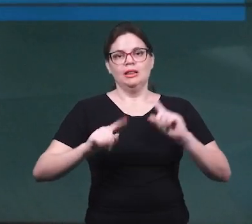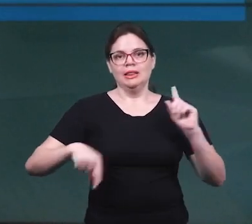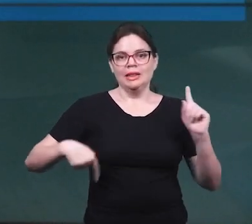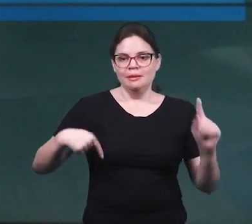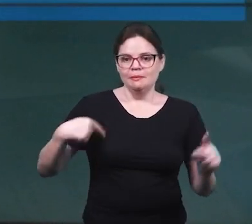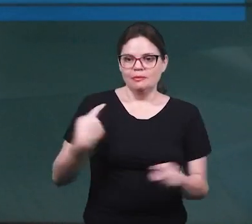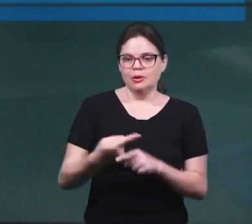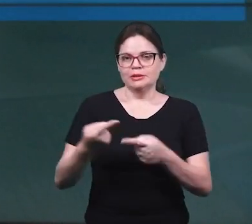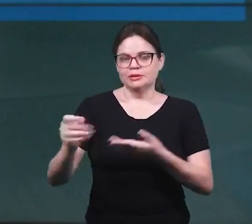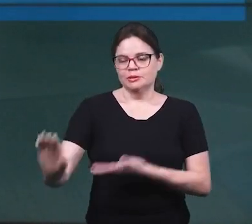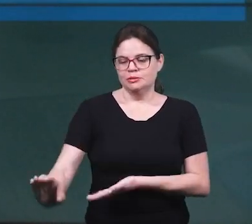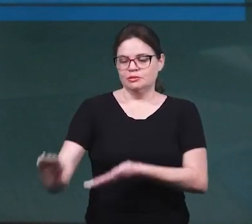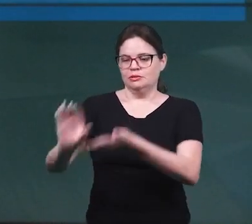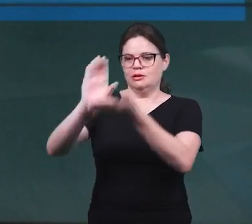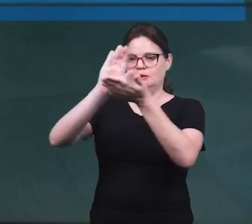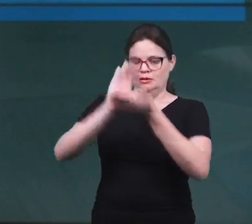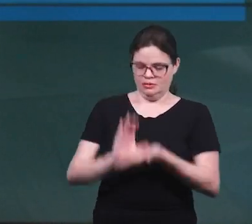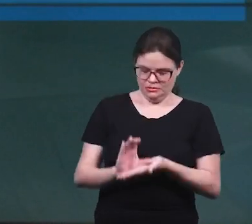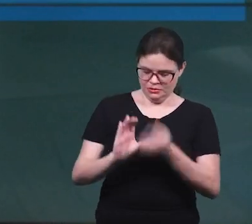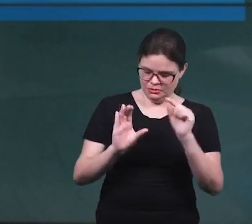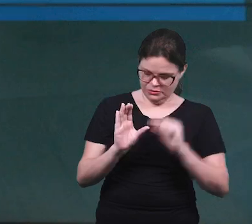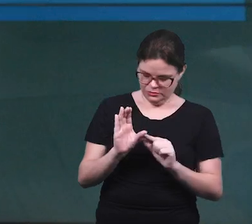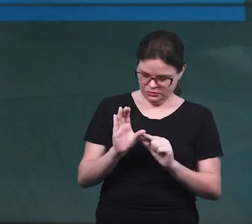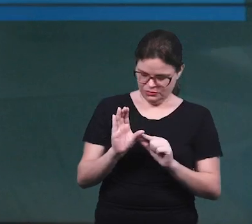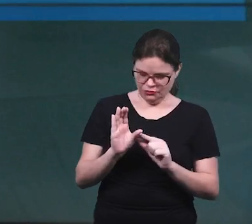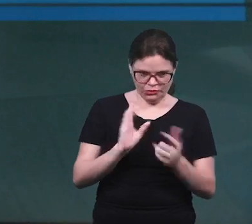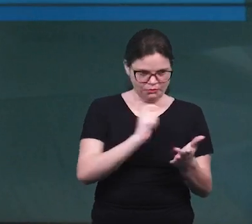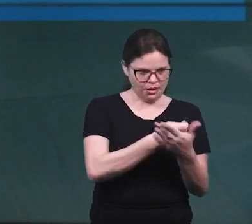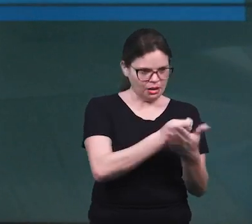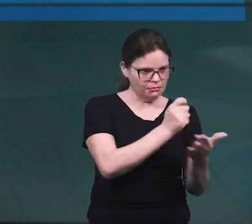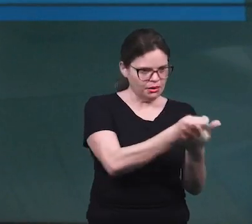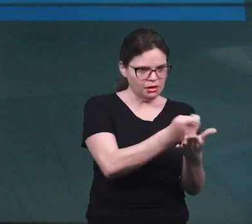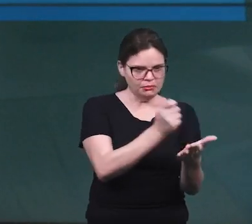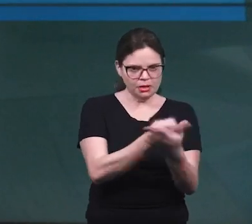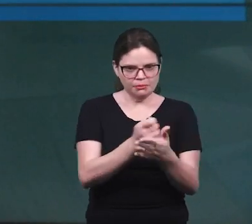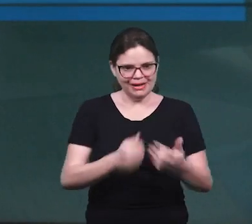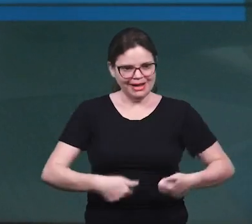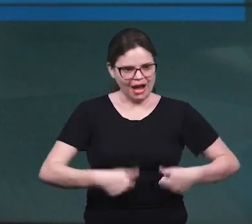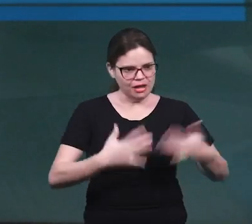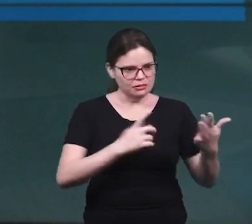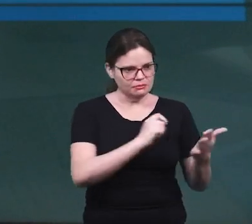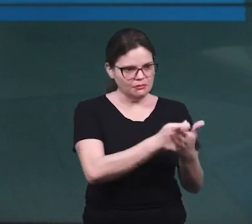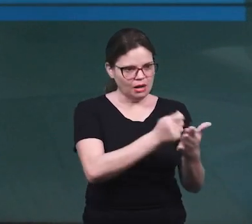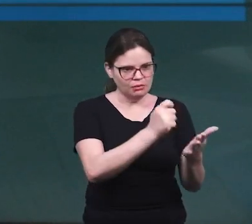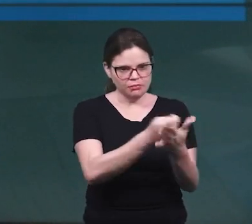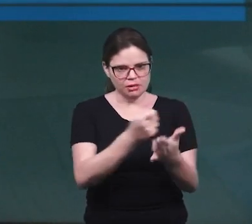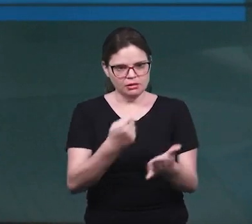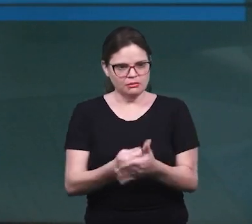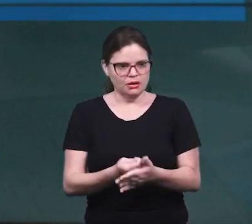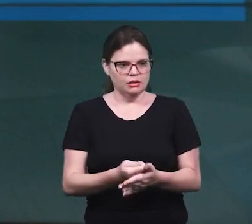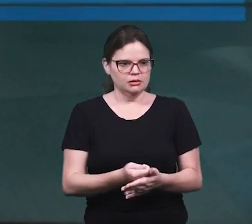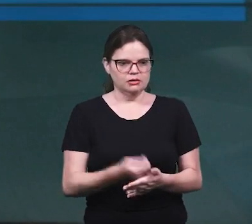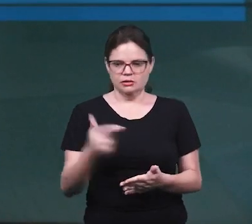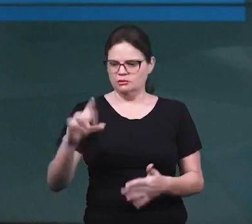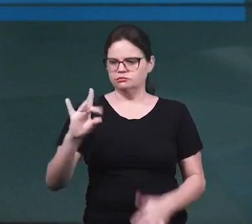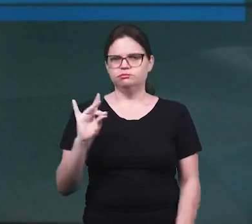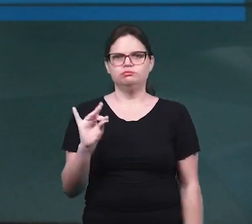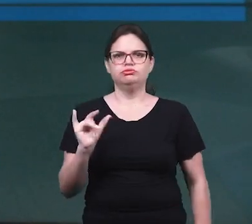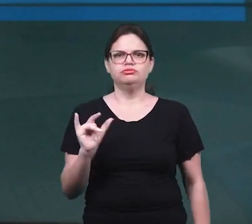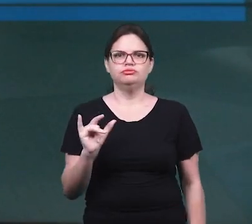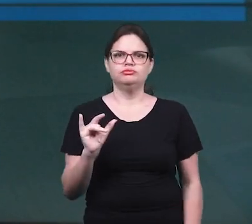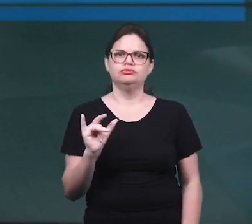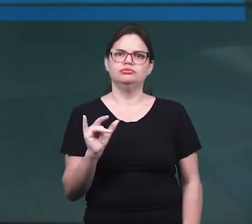que ganhou ali naquele período, e foi pagar tudo que gastou, os gastos ficaram maiores. Gastou